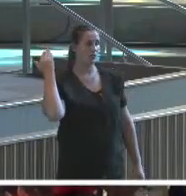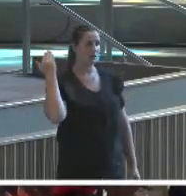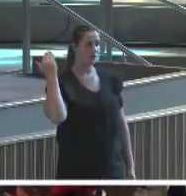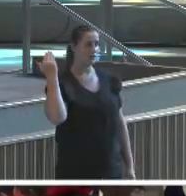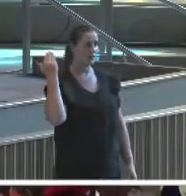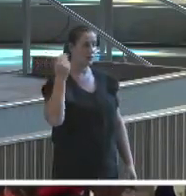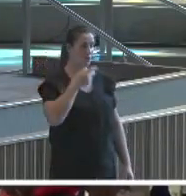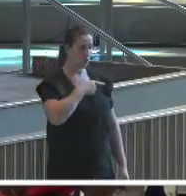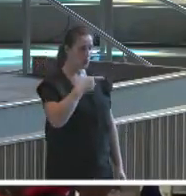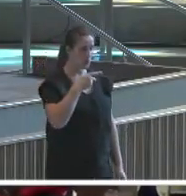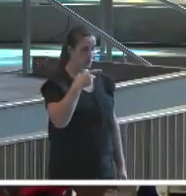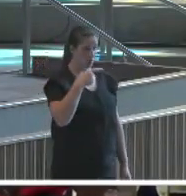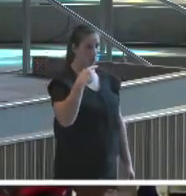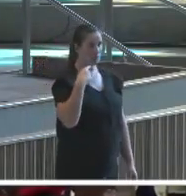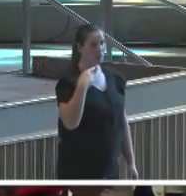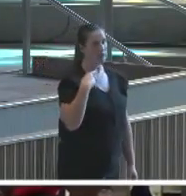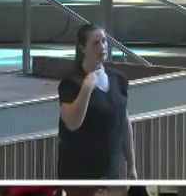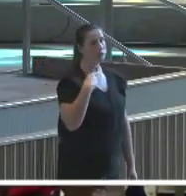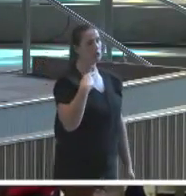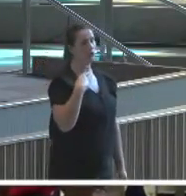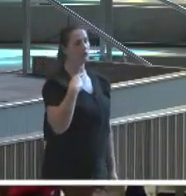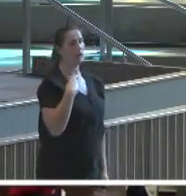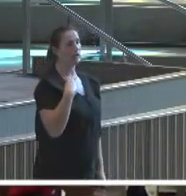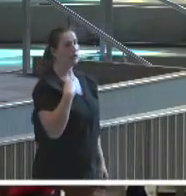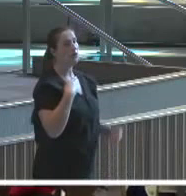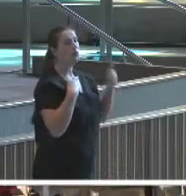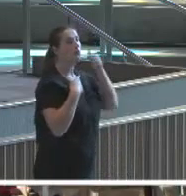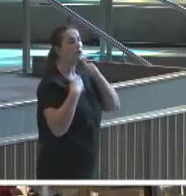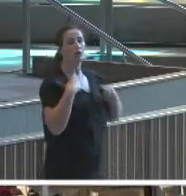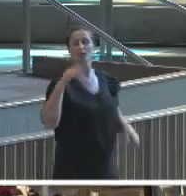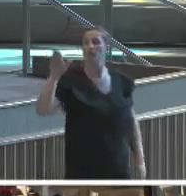como pastor, fui chamado para mediar uma briga de casal.